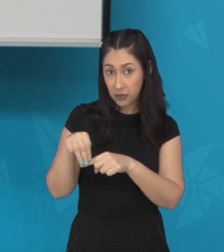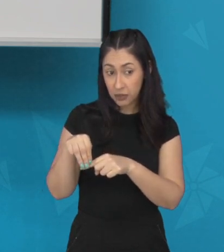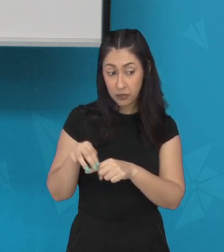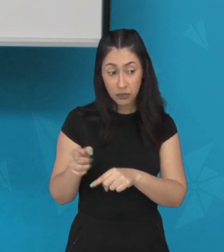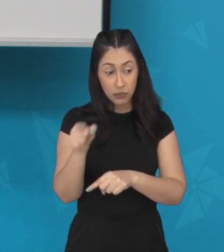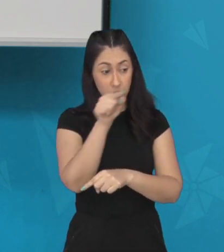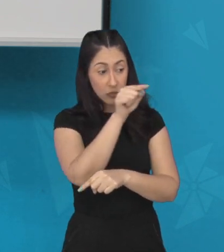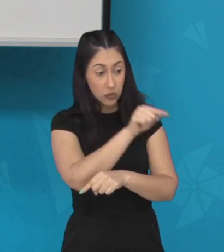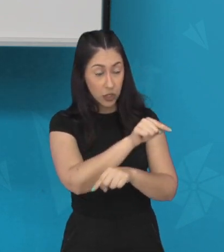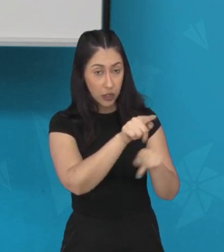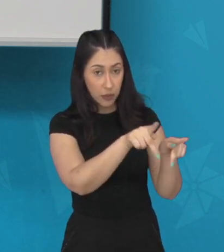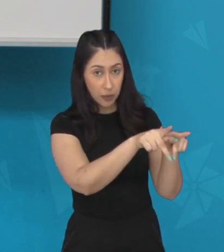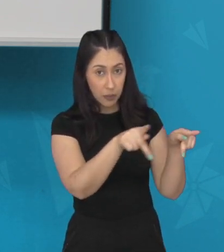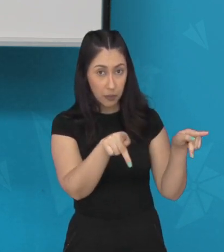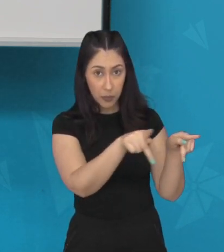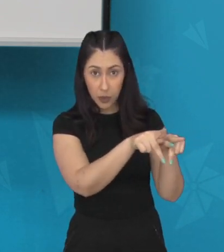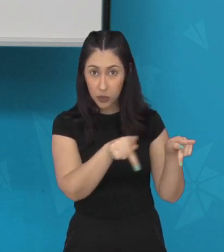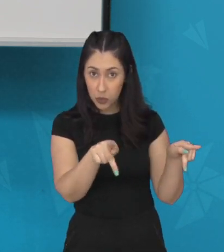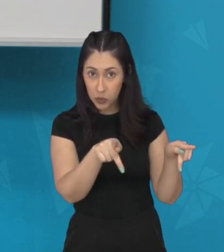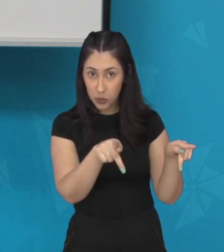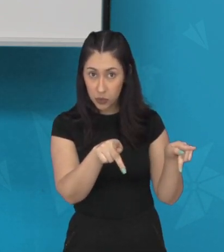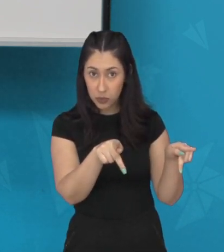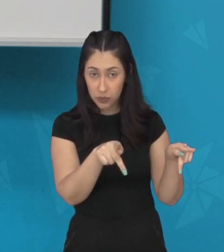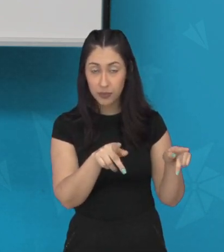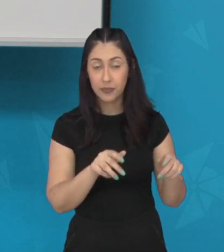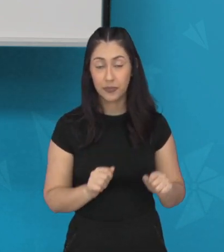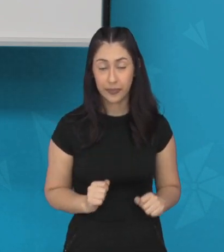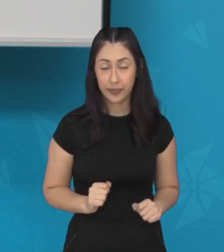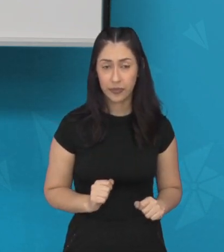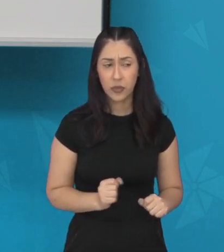calcular provavelmente a massa ou de um dos reagentes ou de um dos produtos, tudo